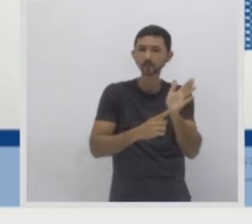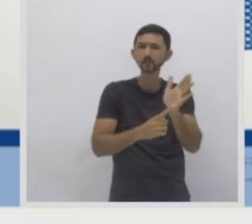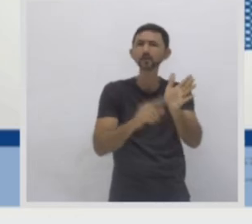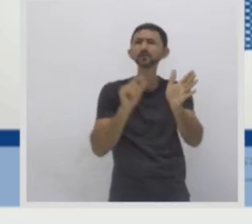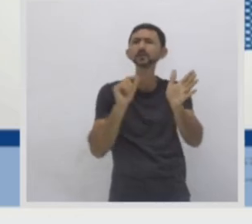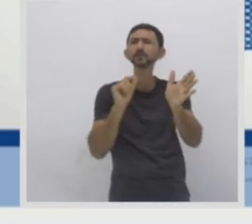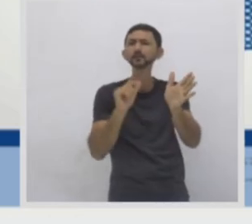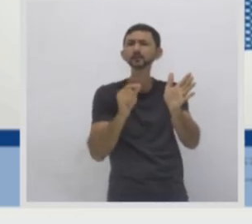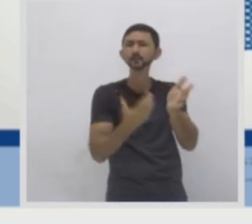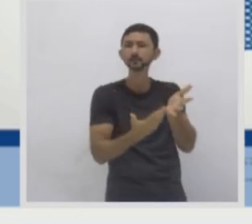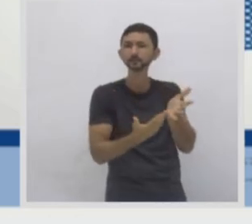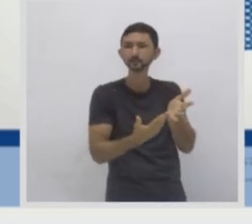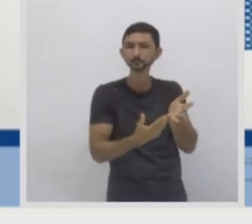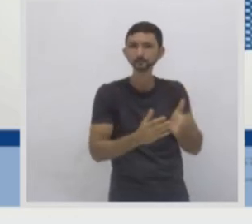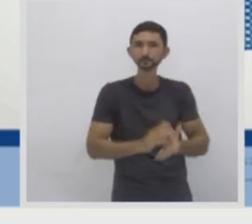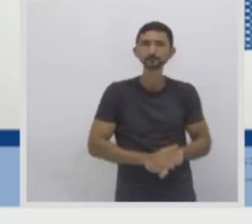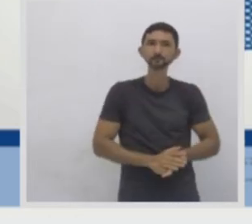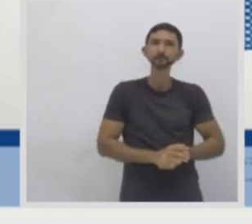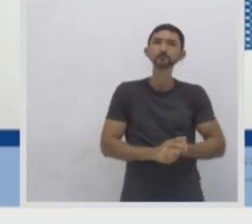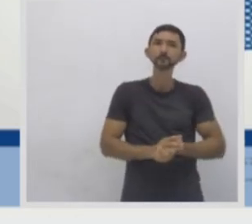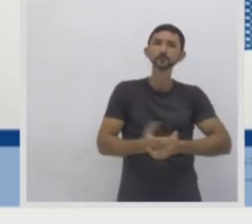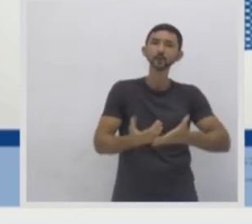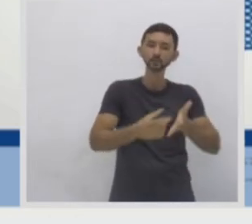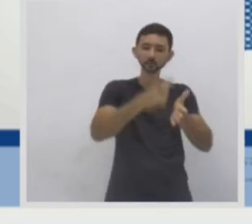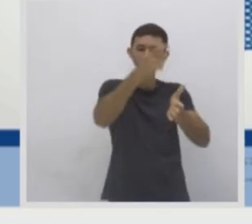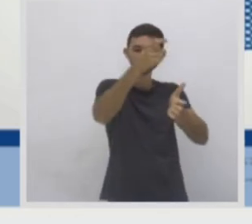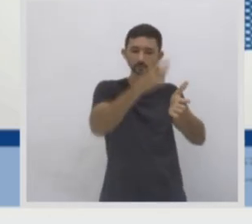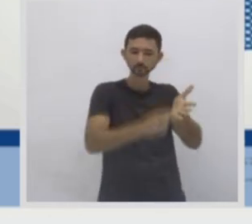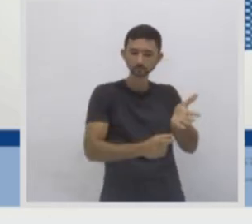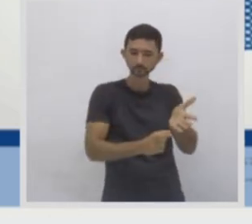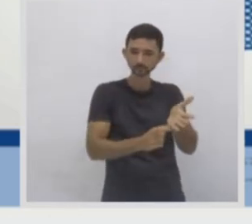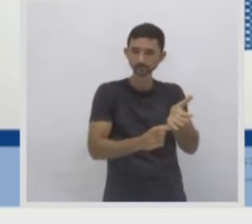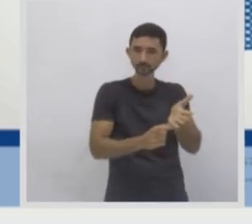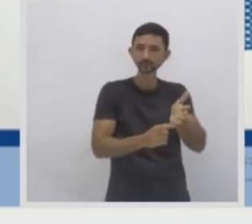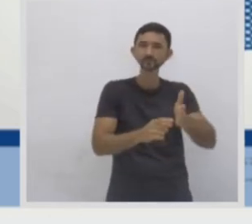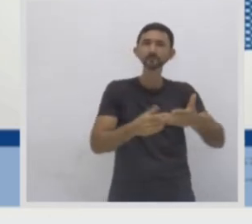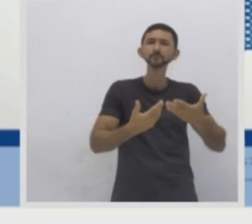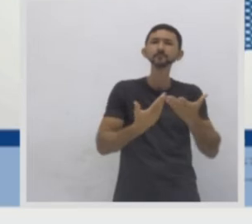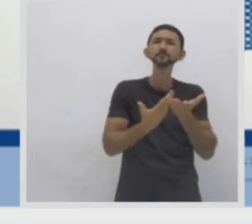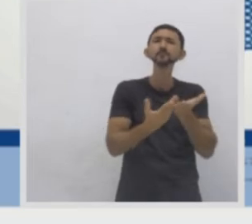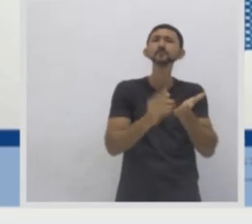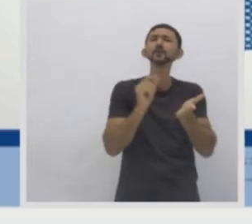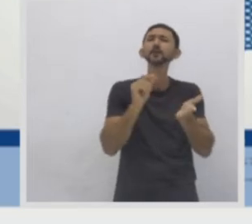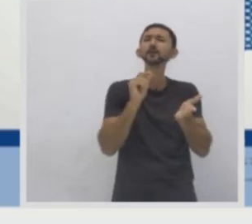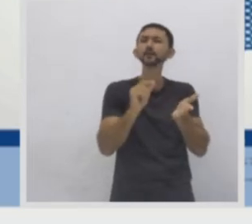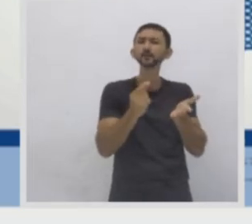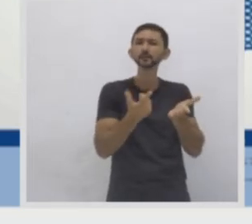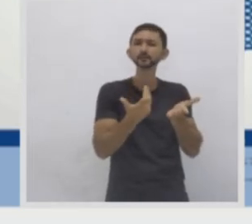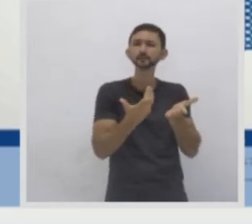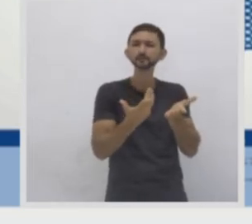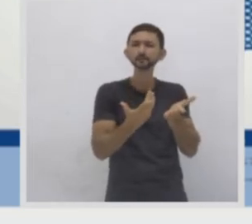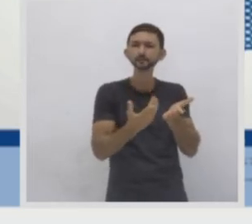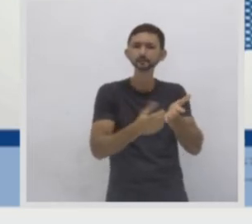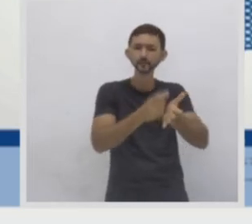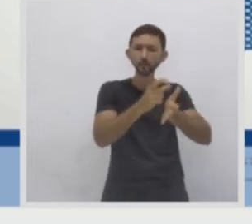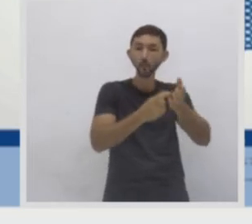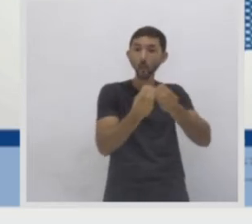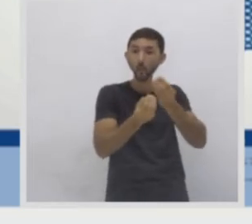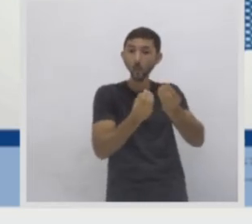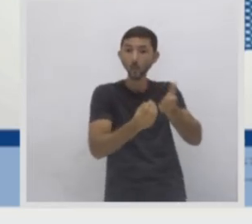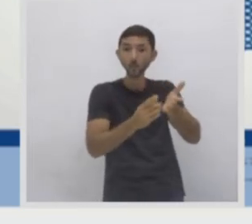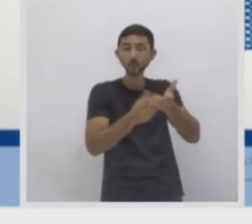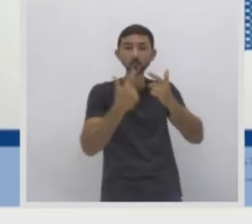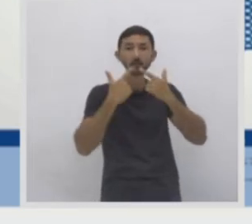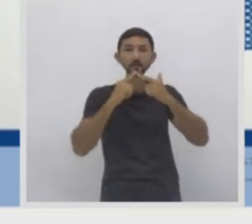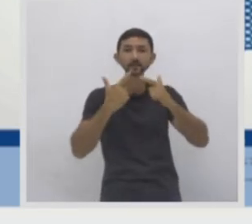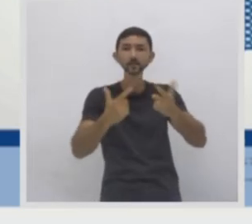linguagem, né? Nós temos um registro formal, um registro coloquial. De que forma essa